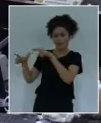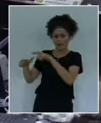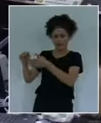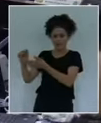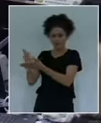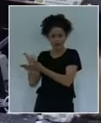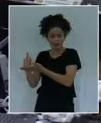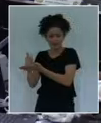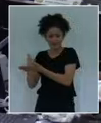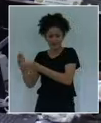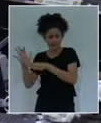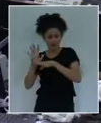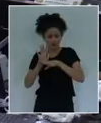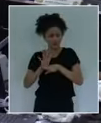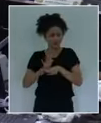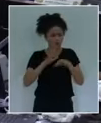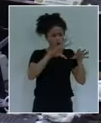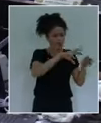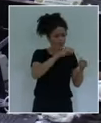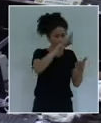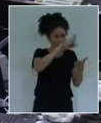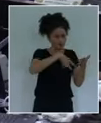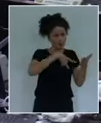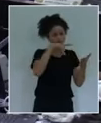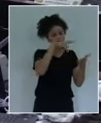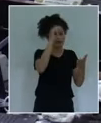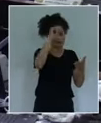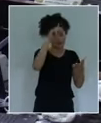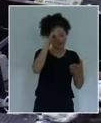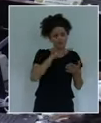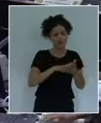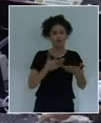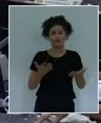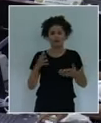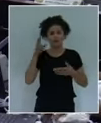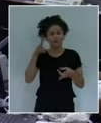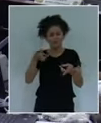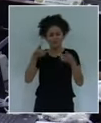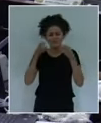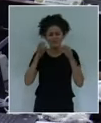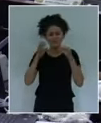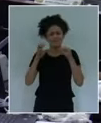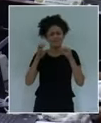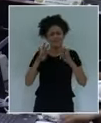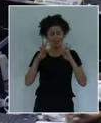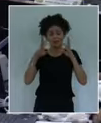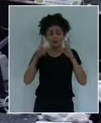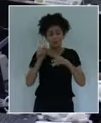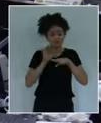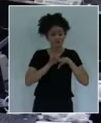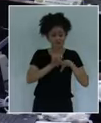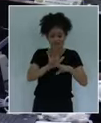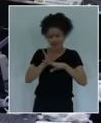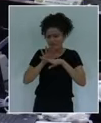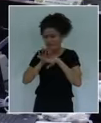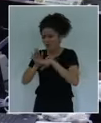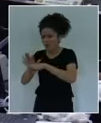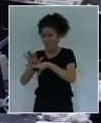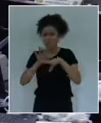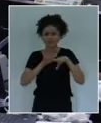que todo mundo precisou, teve alguém para ajudar. Isso é muito importante. Você disse a zona rural,